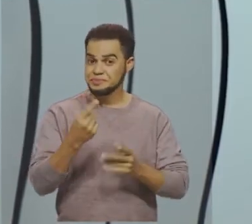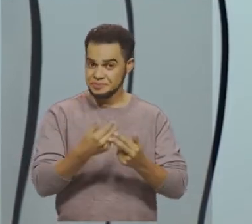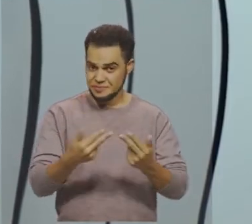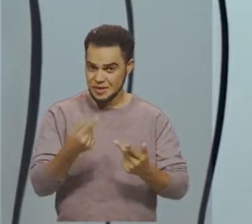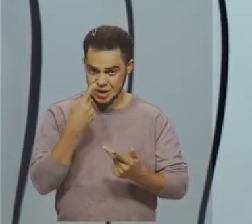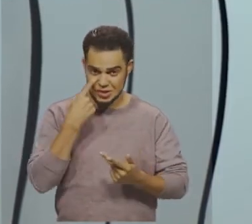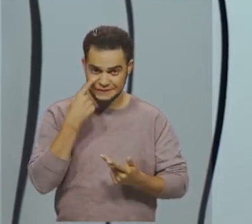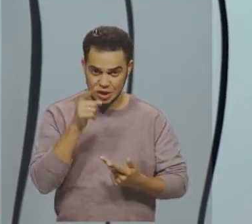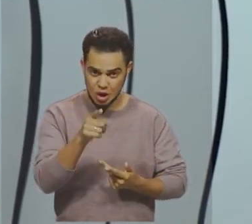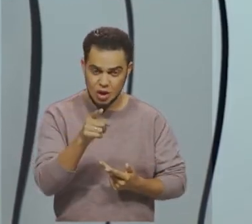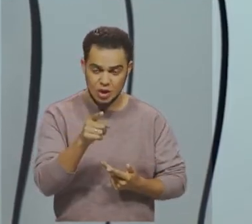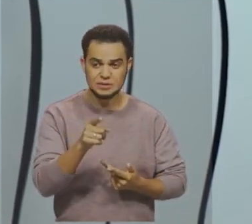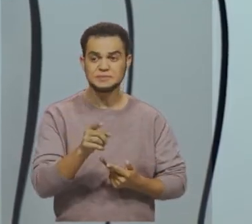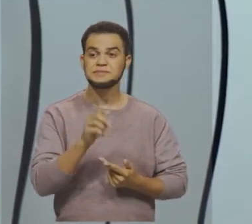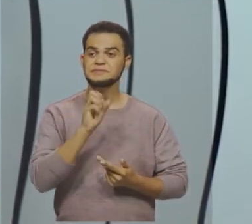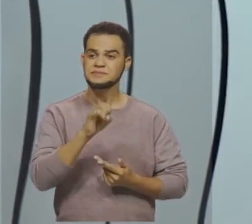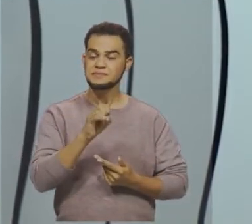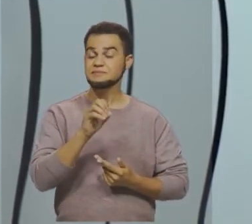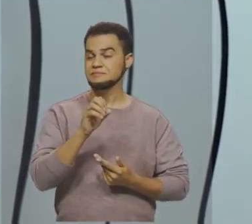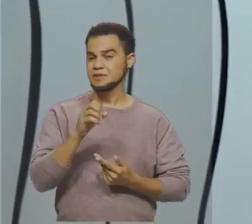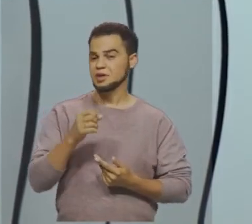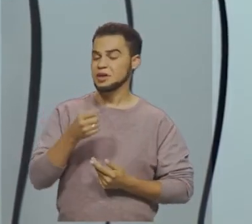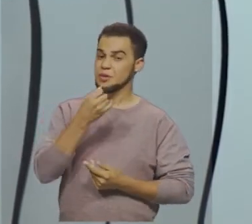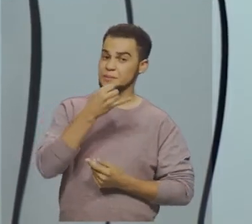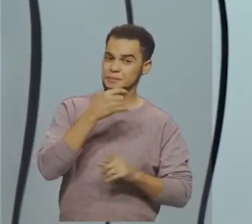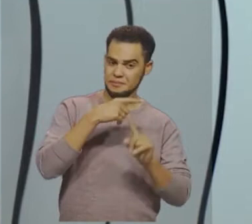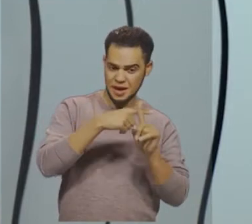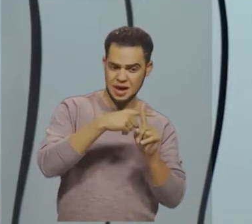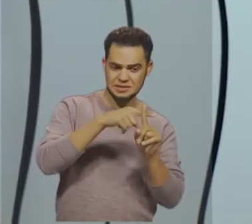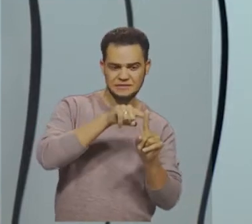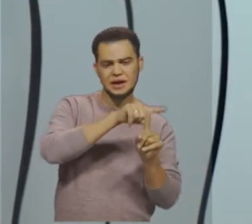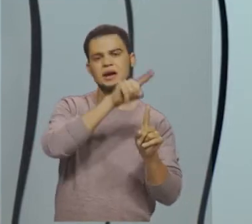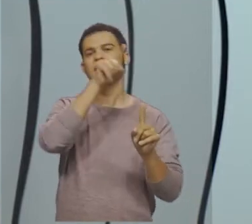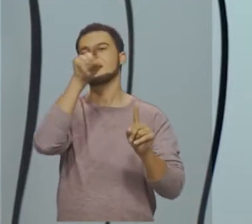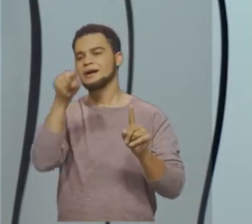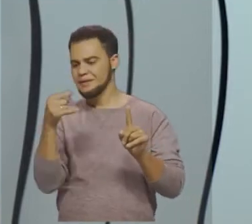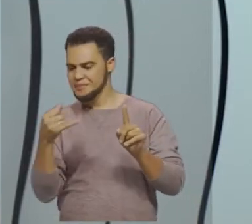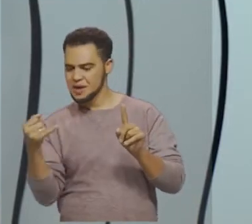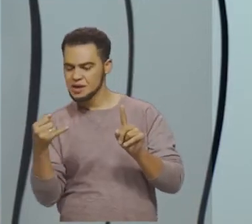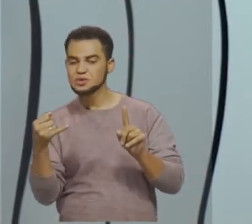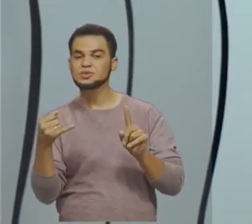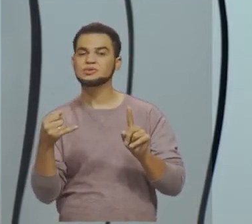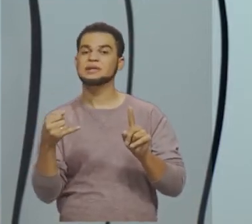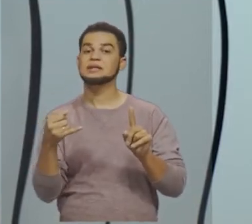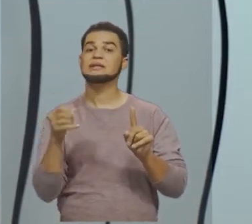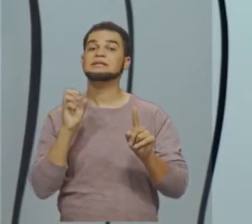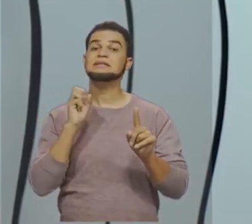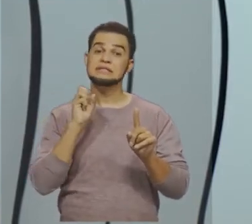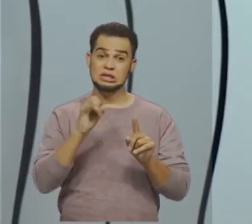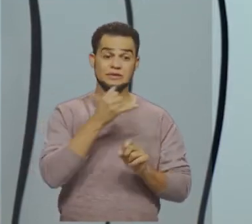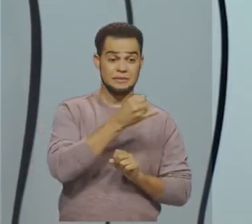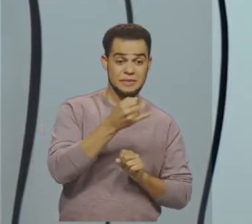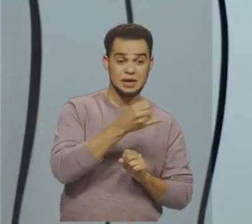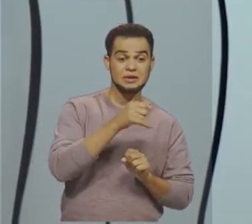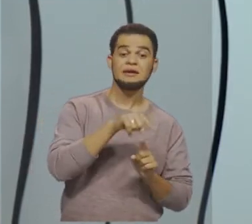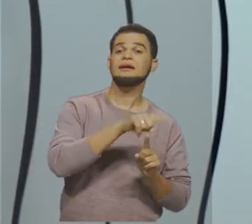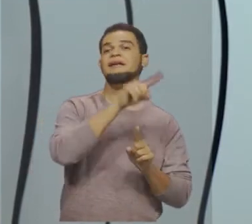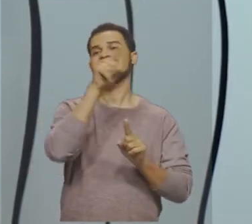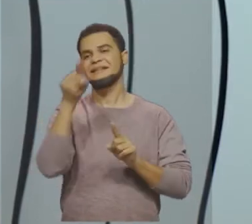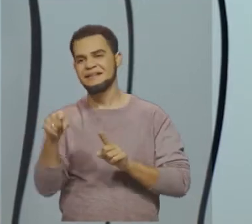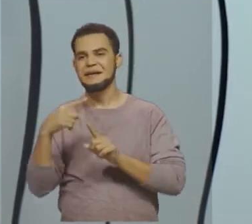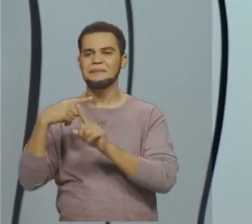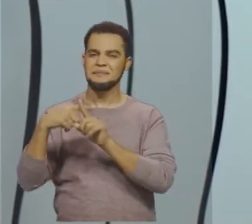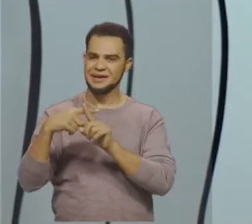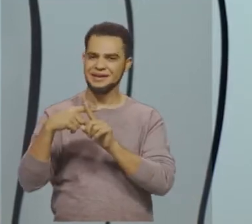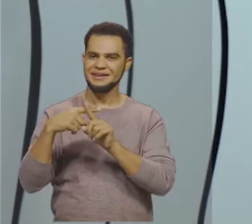lado eu tenho mais, ele vai passar para o outro lado, menos. E do outro lado, se tiver menos, ele passa para o outro lado, mais. E se eu